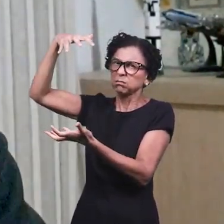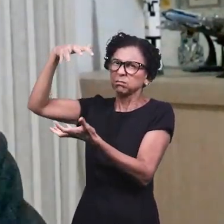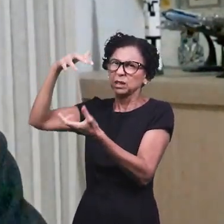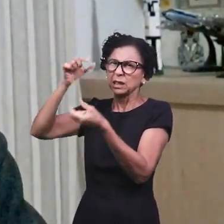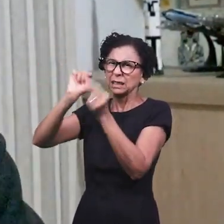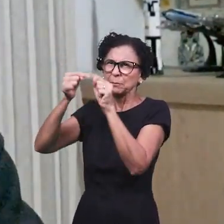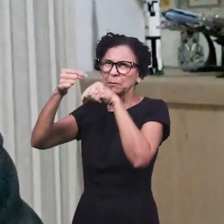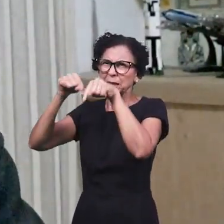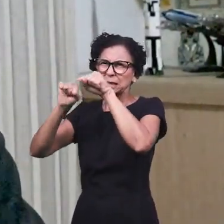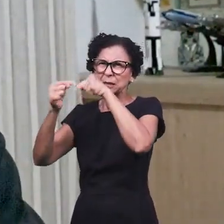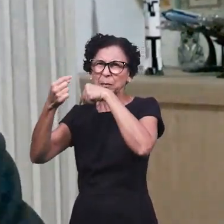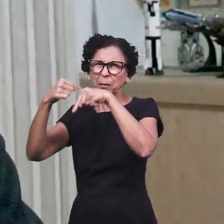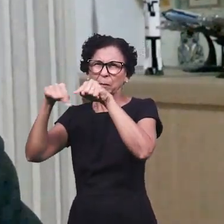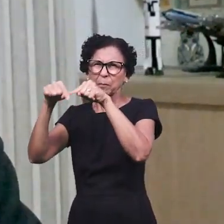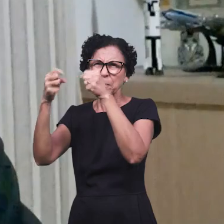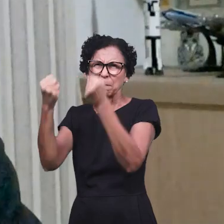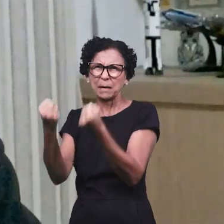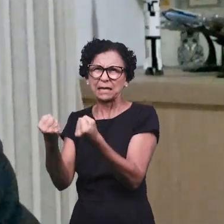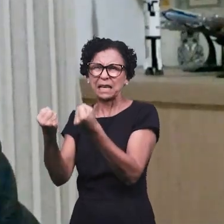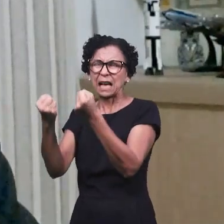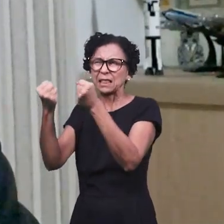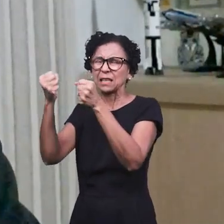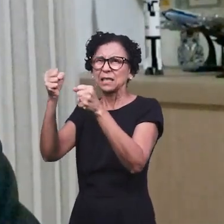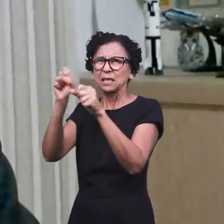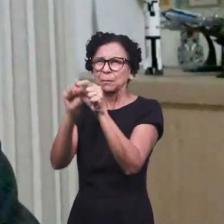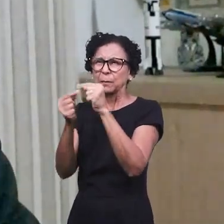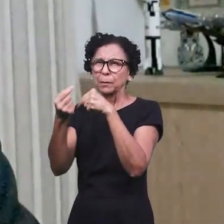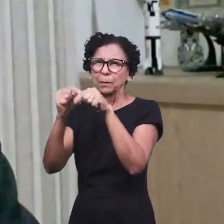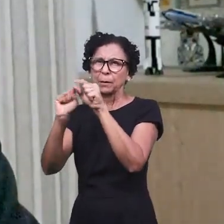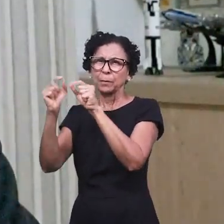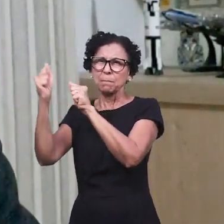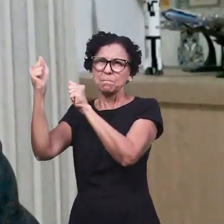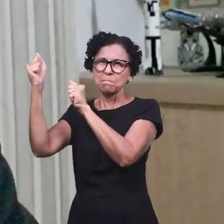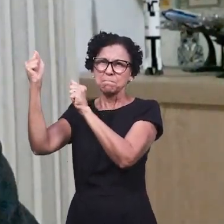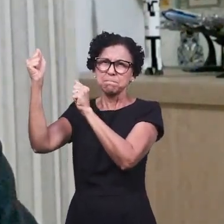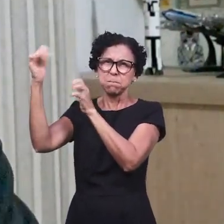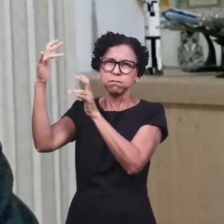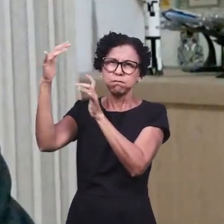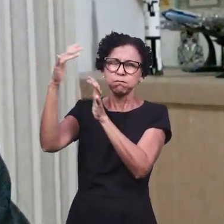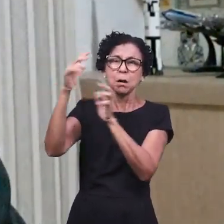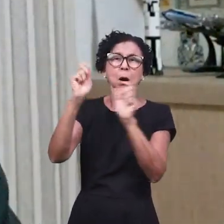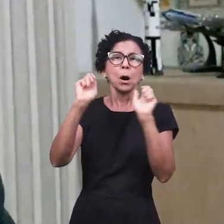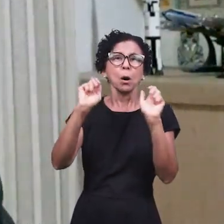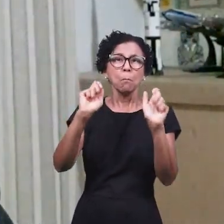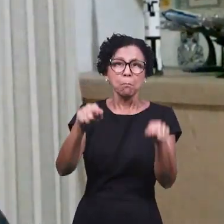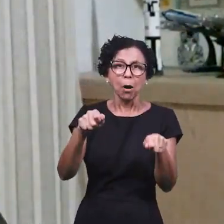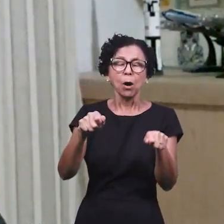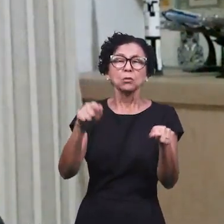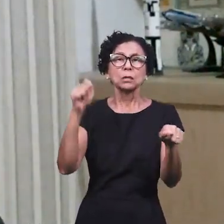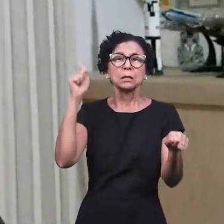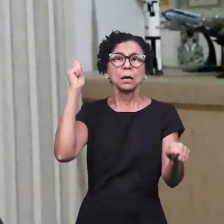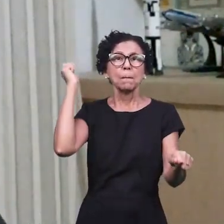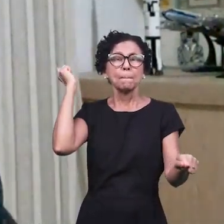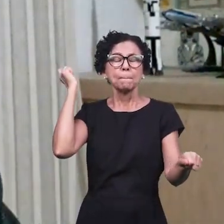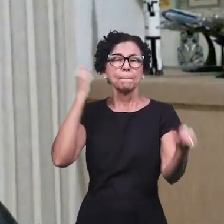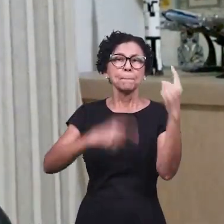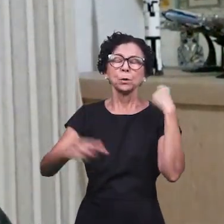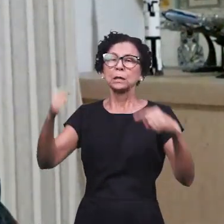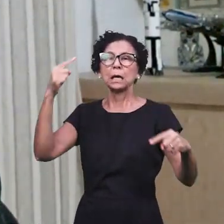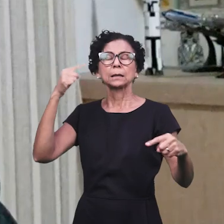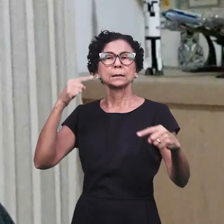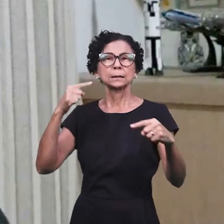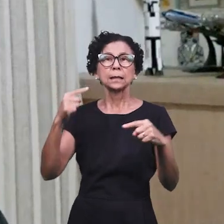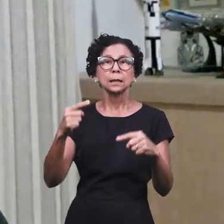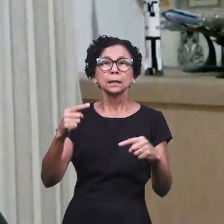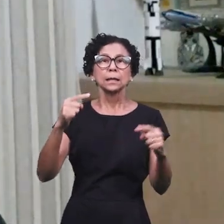à Terra e, por serem partículas carregadas, ela vai alterar, ela vai provocar um distúrbio,